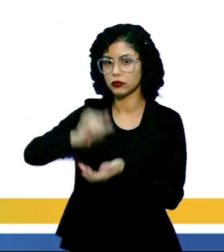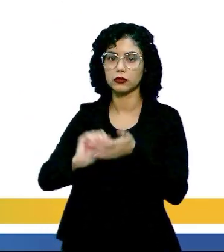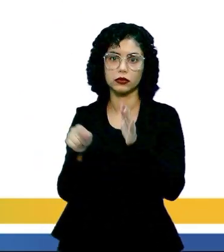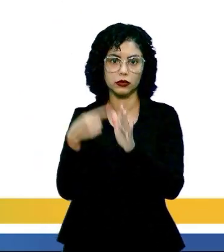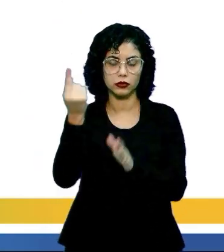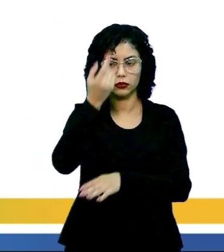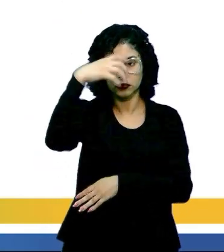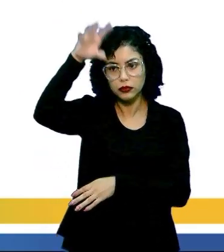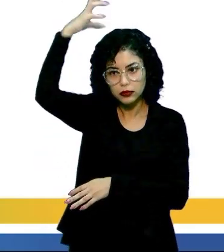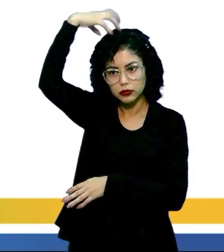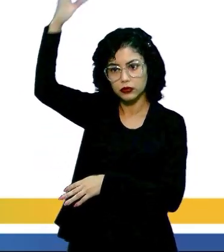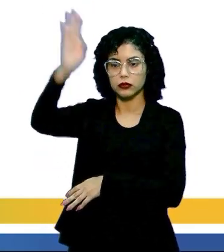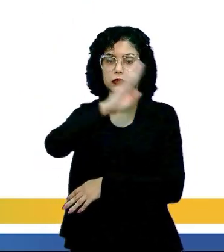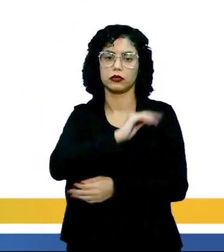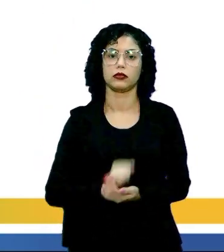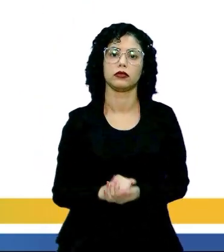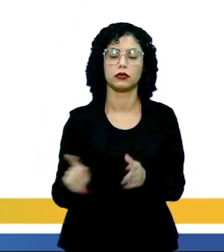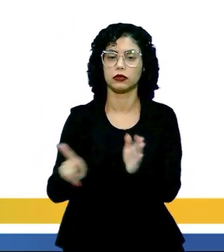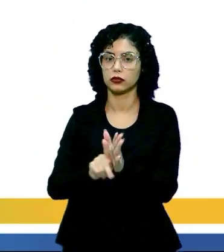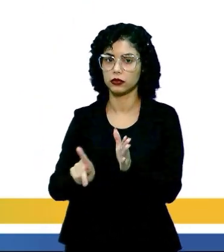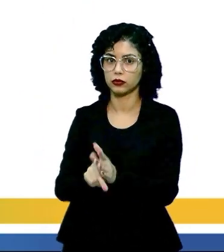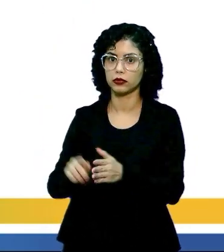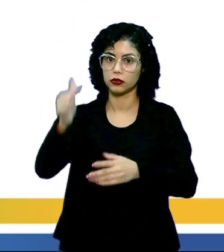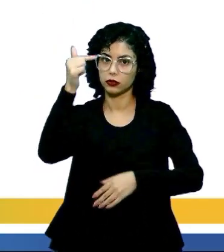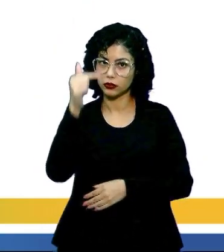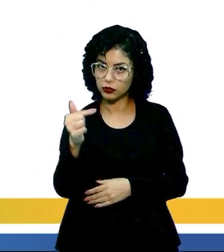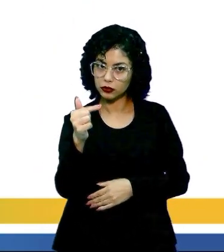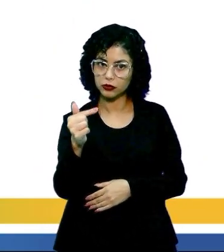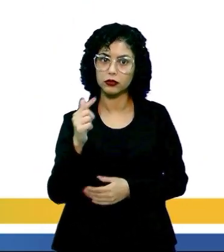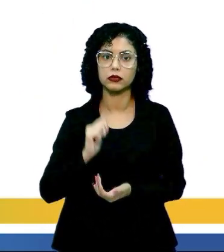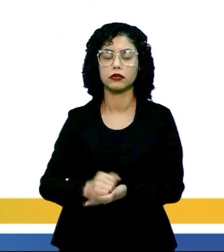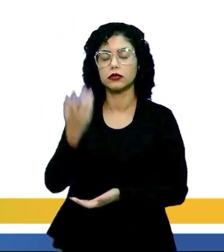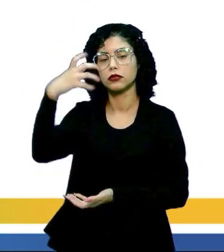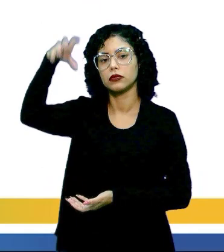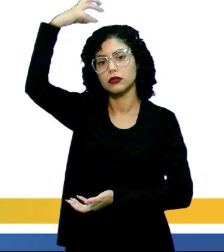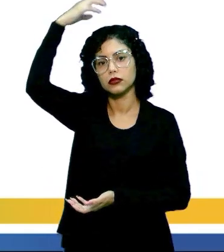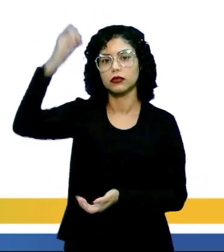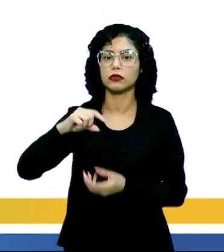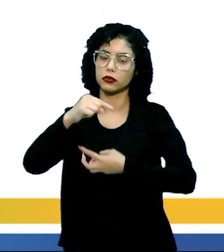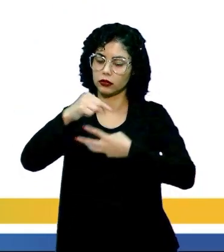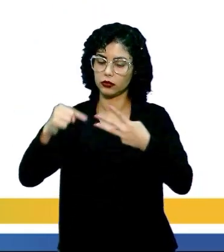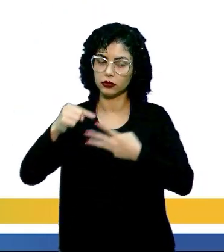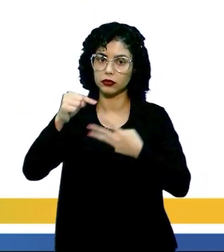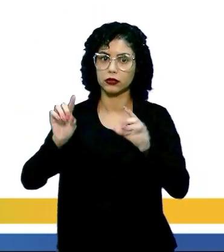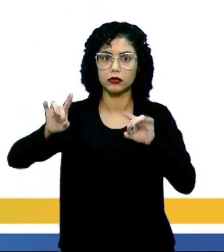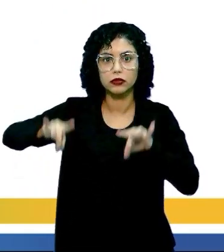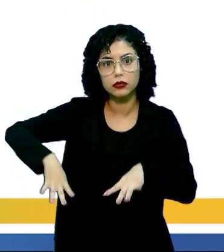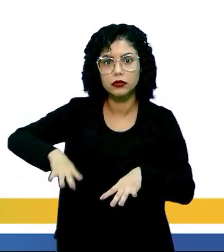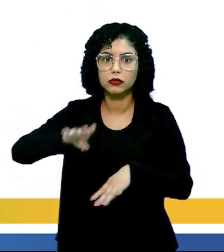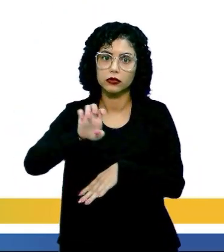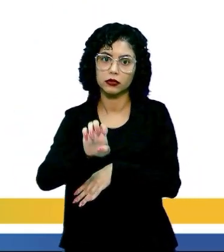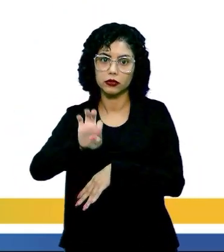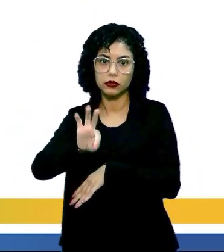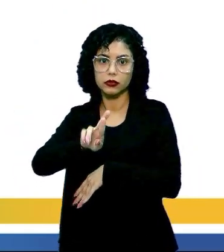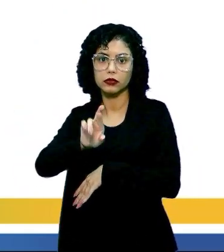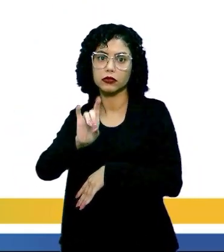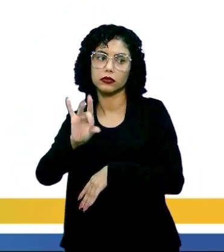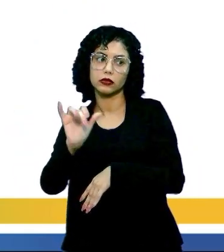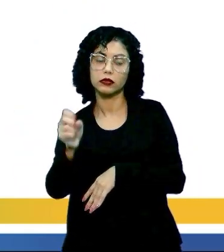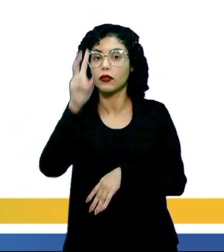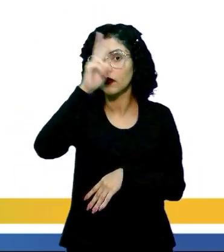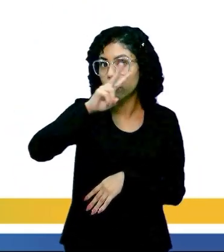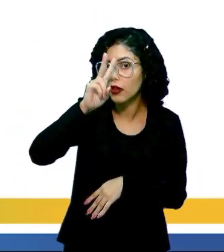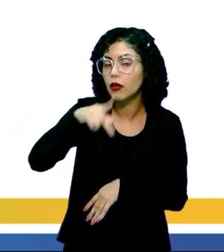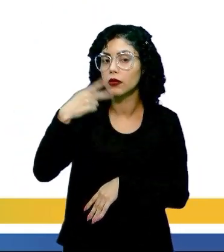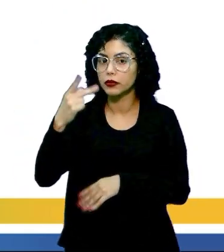primeiros reis que governaram, né, constituíram 7, né, 7 reis, e os 3 últimos eram o quê? Eutrucos, né? Lembra